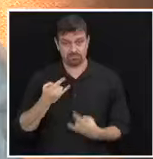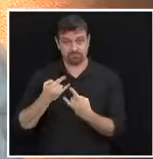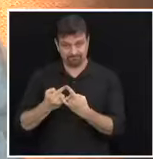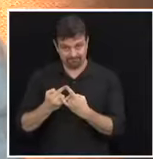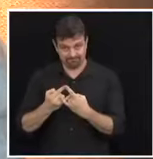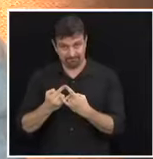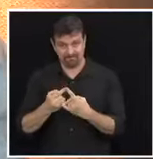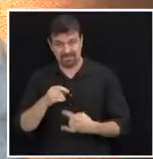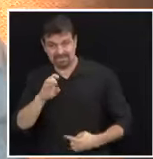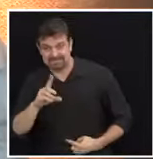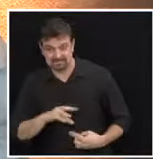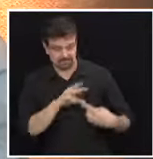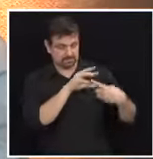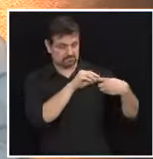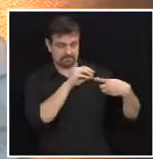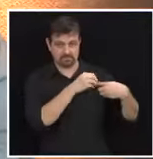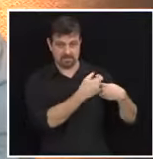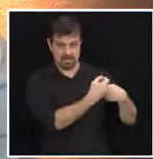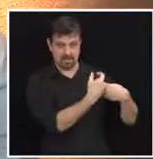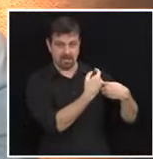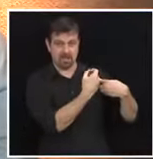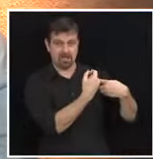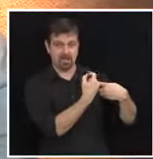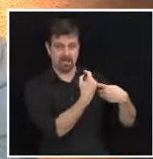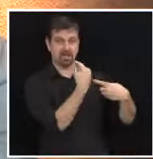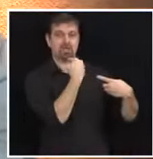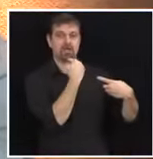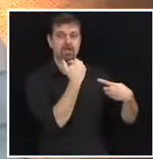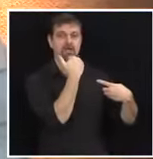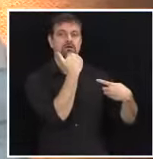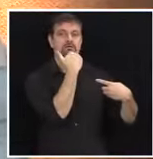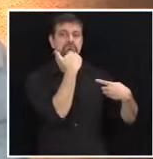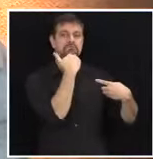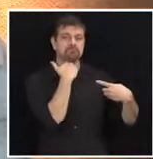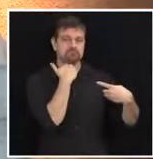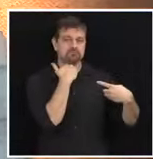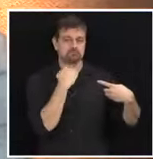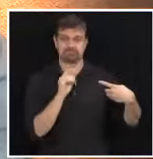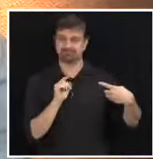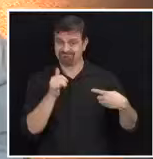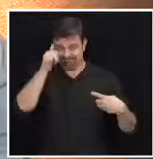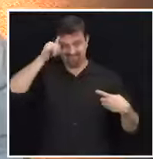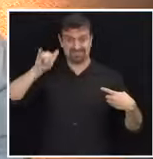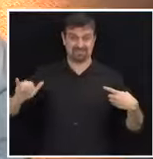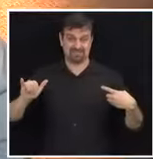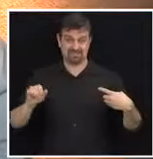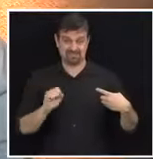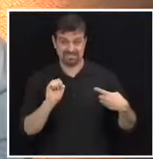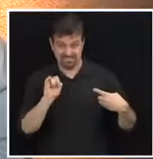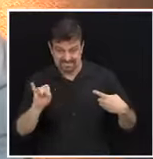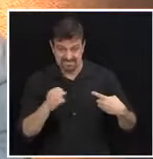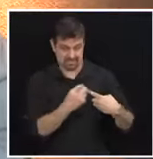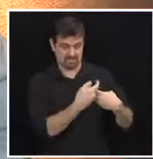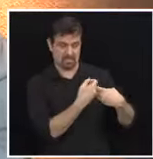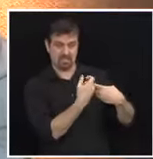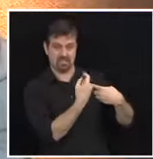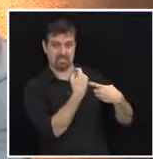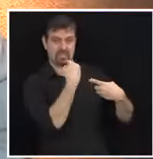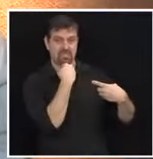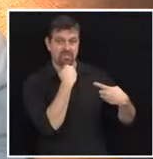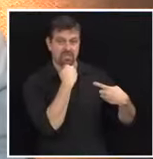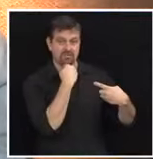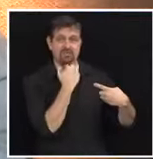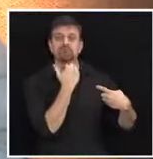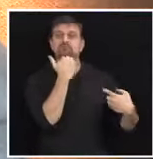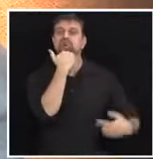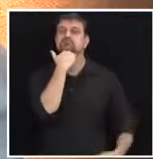usar o preservativo, pelo menos que não deixe que haja ejaculação na boca. Se houver ejaculação na boca, que pelo